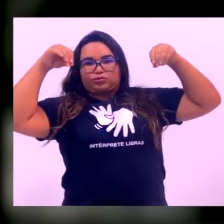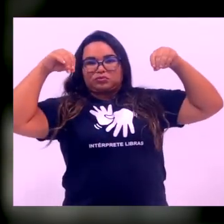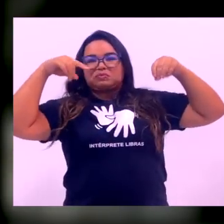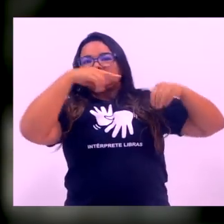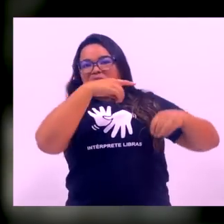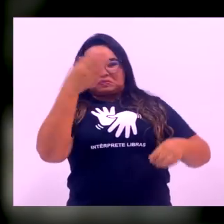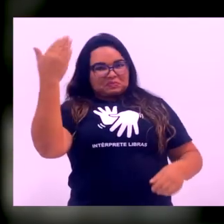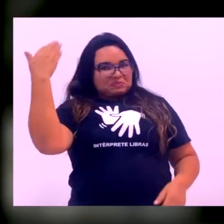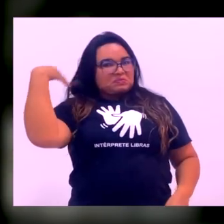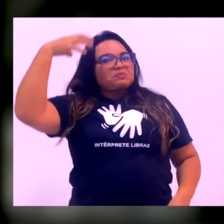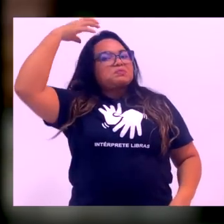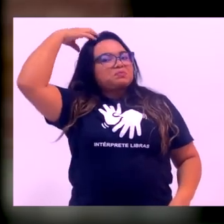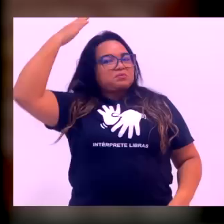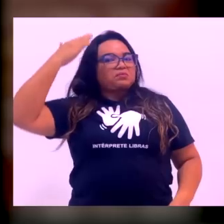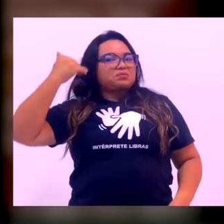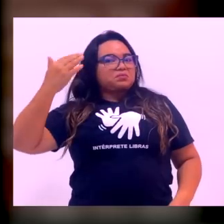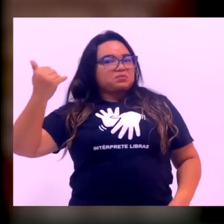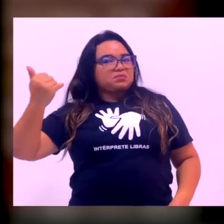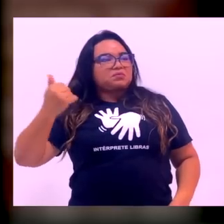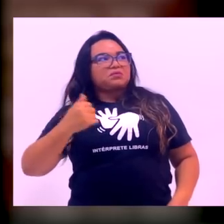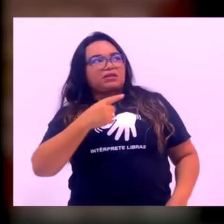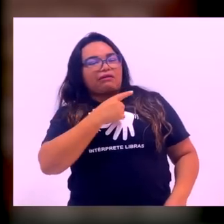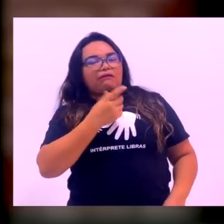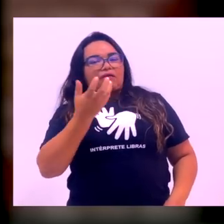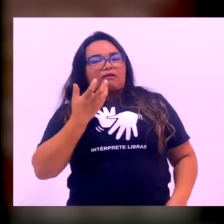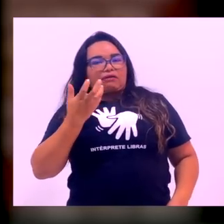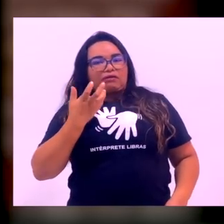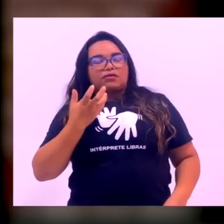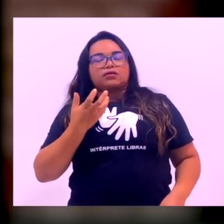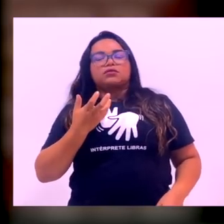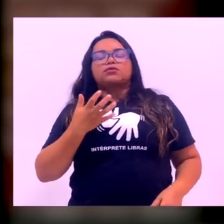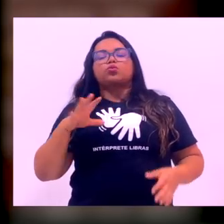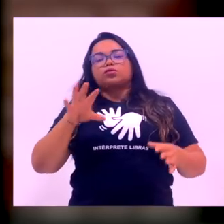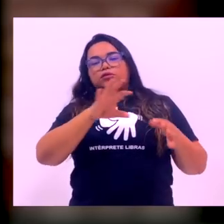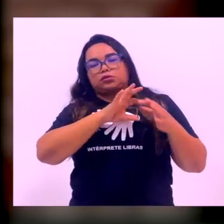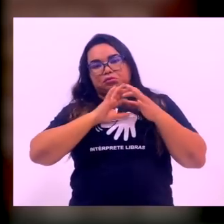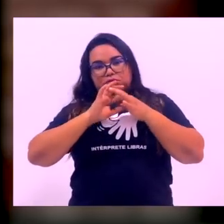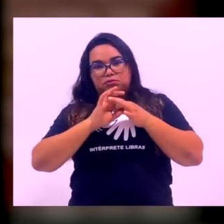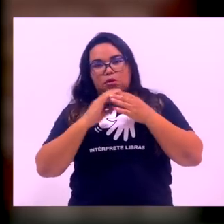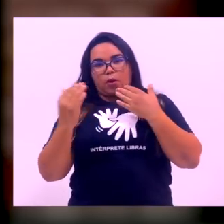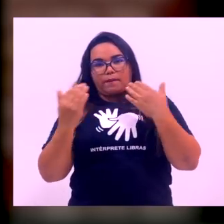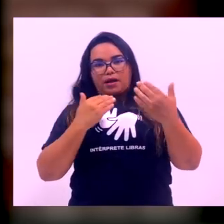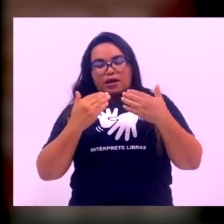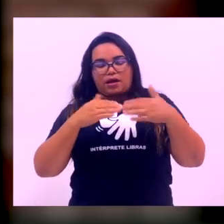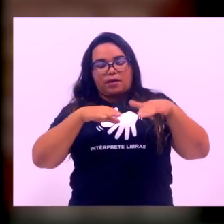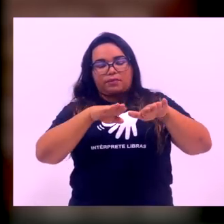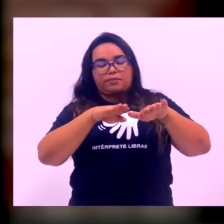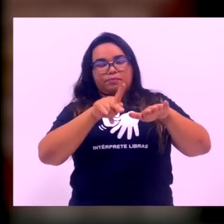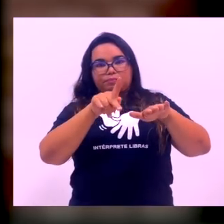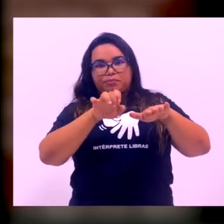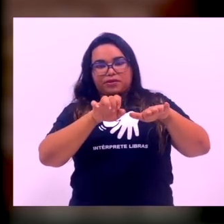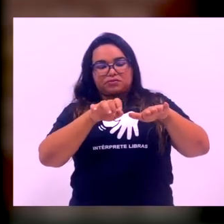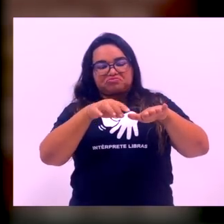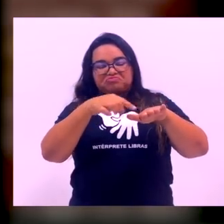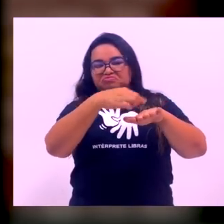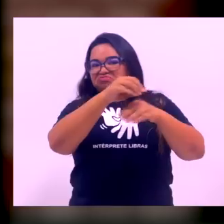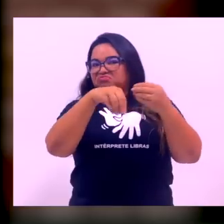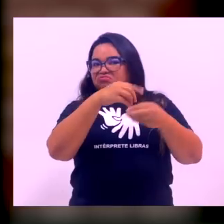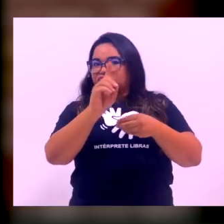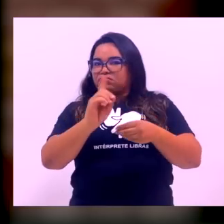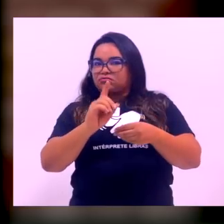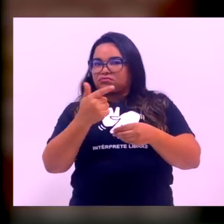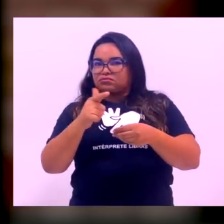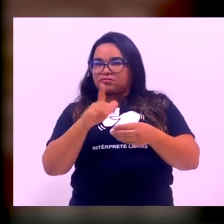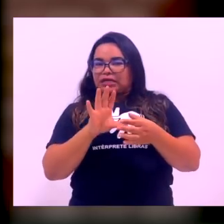rainhas famosas governaram. Onde tu viste o ferro misturado com o barro, eles se misturarão entre